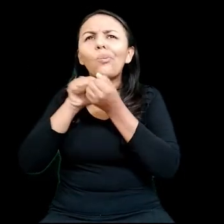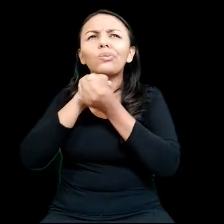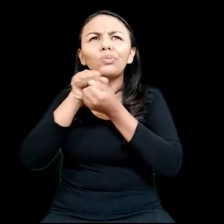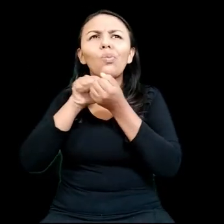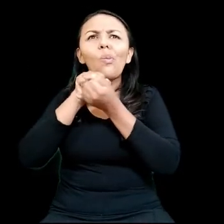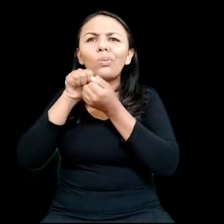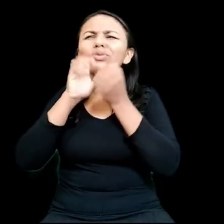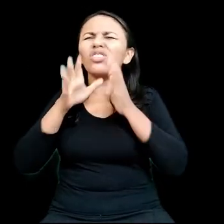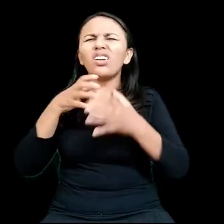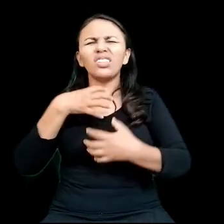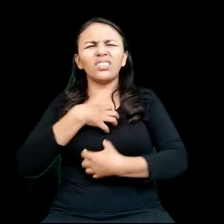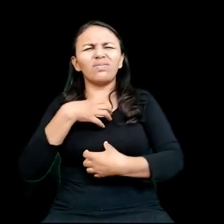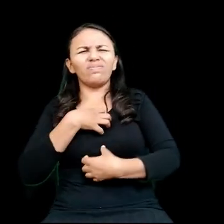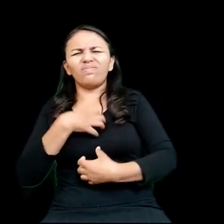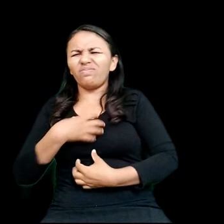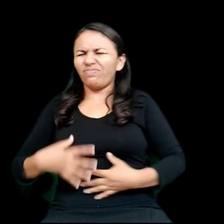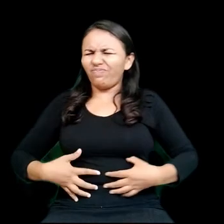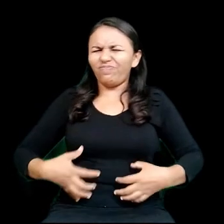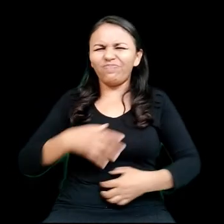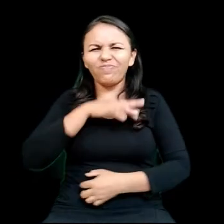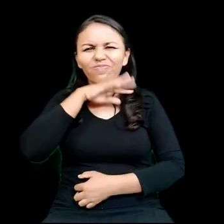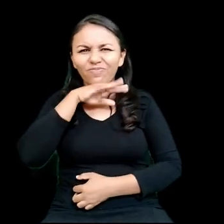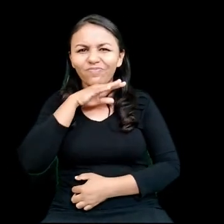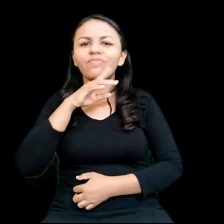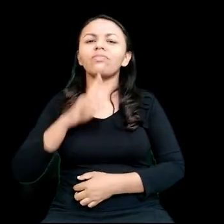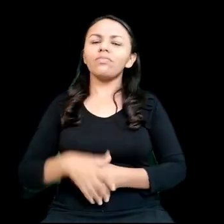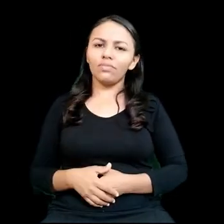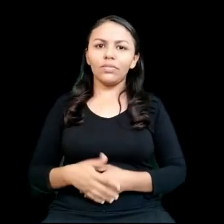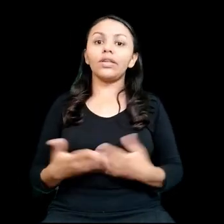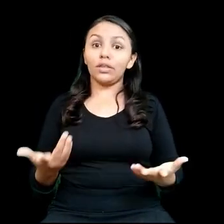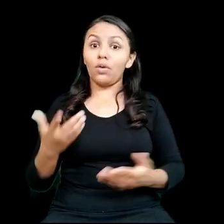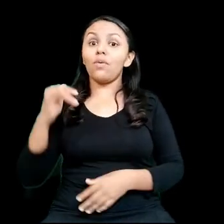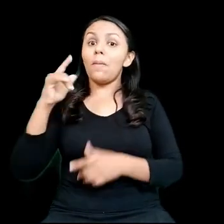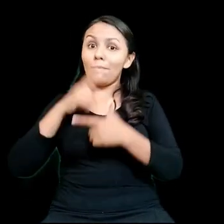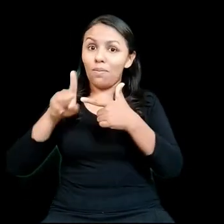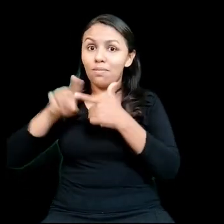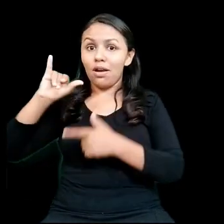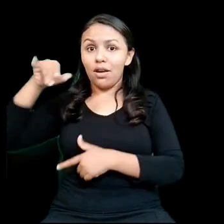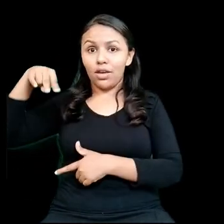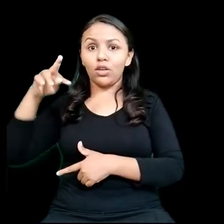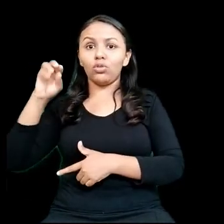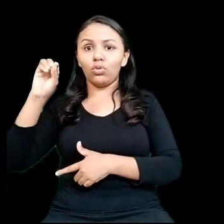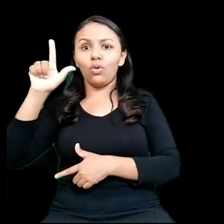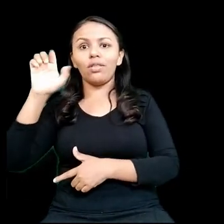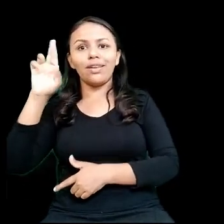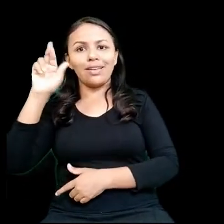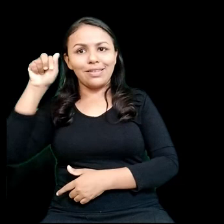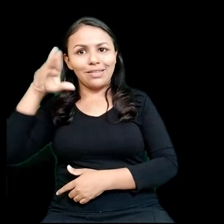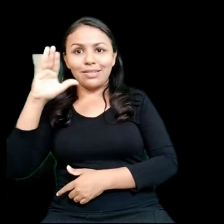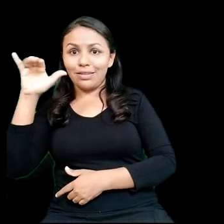mastigar esse alimento, ela já começa a sentir o desconforto. Ou seja, intolerância à lactose, você deve